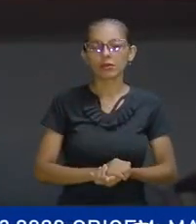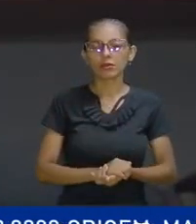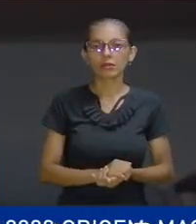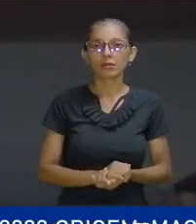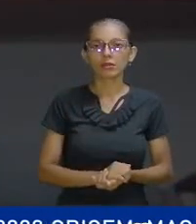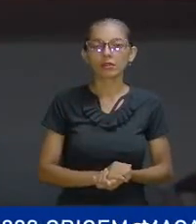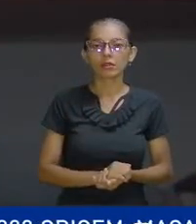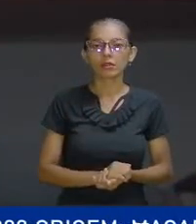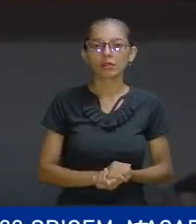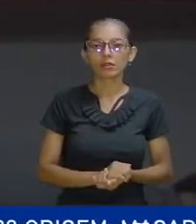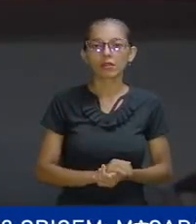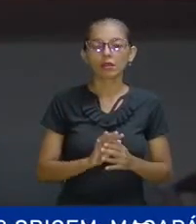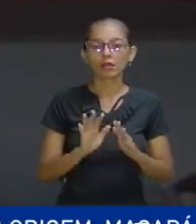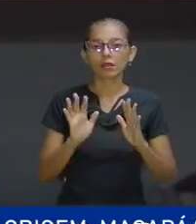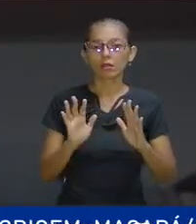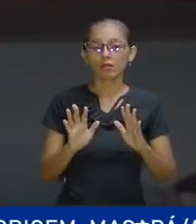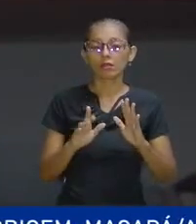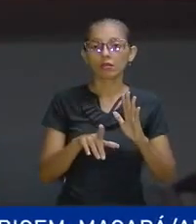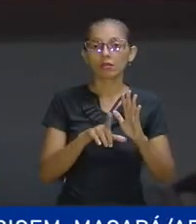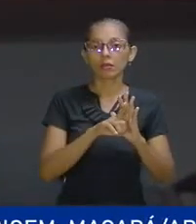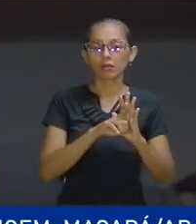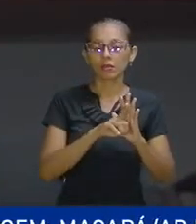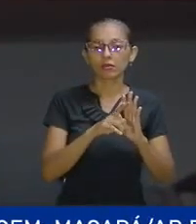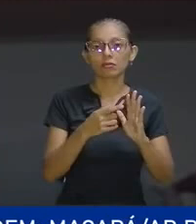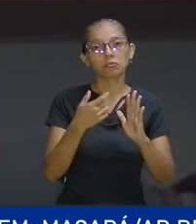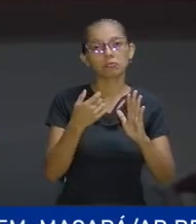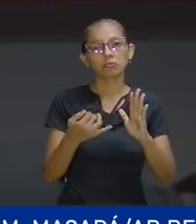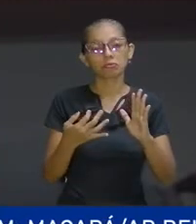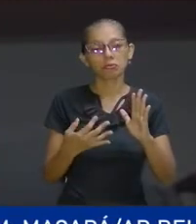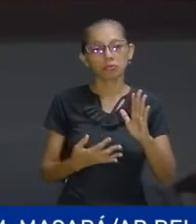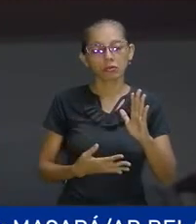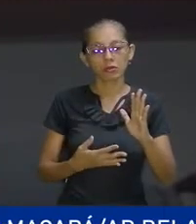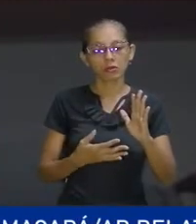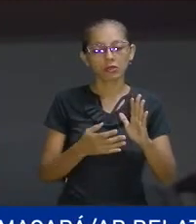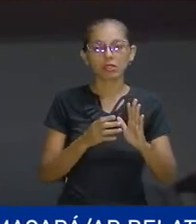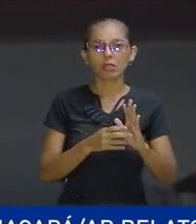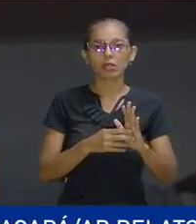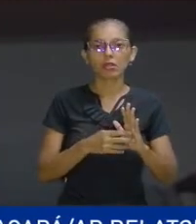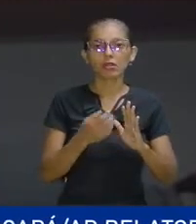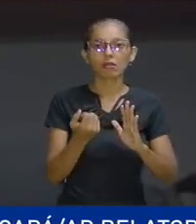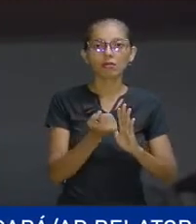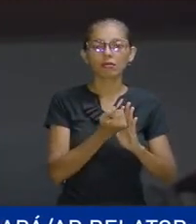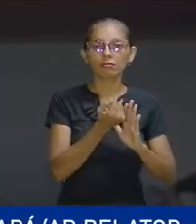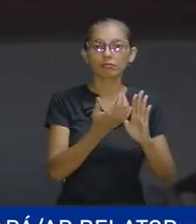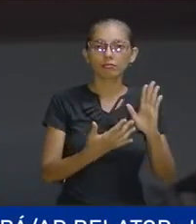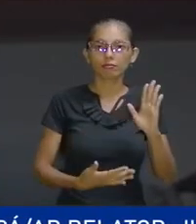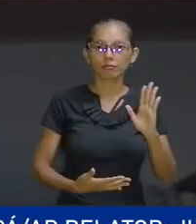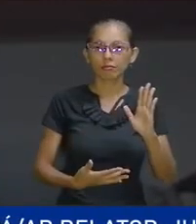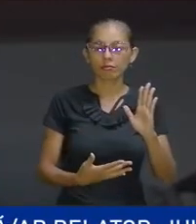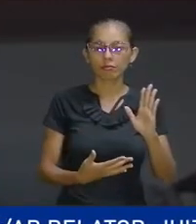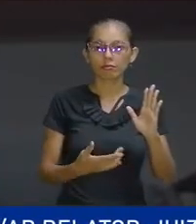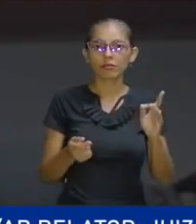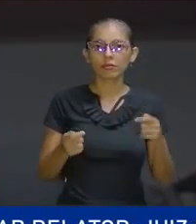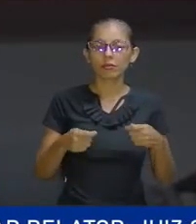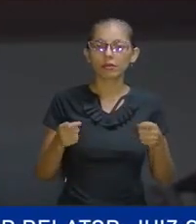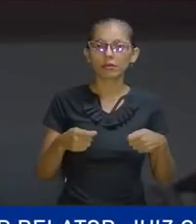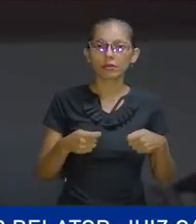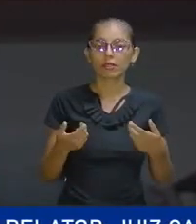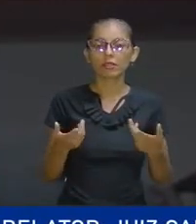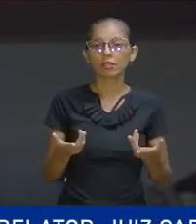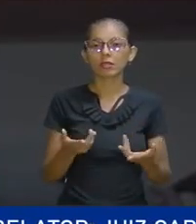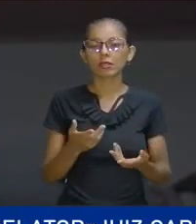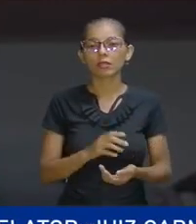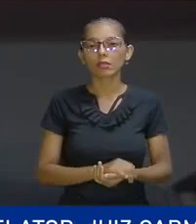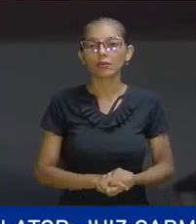gestor trabalhe, faça licitações e contrate obras, sobretudo licitadas no ano anterior. Talvez